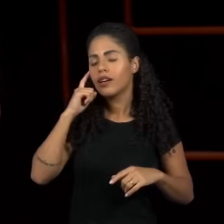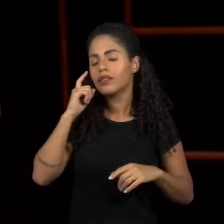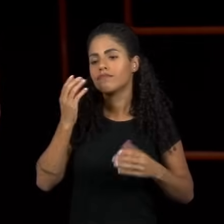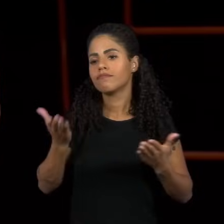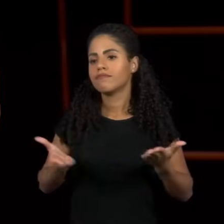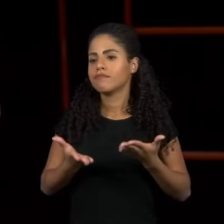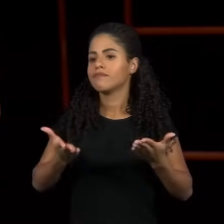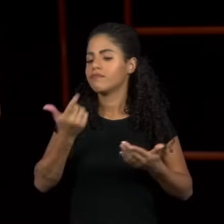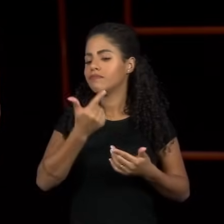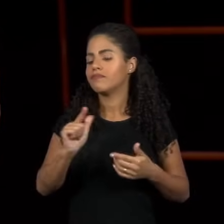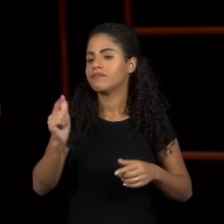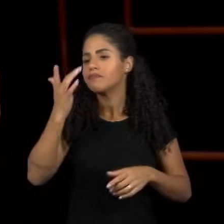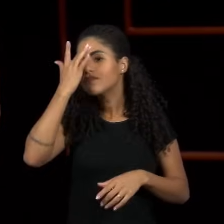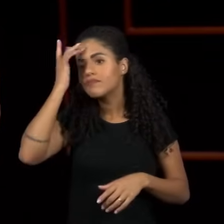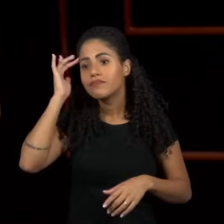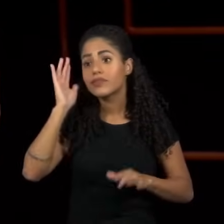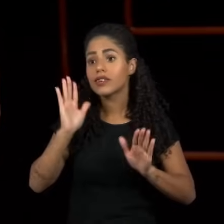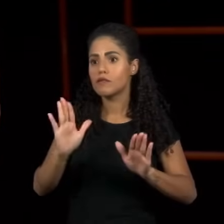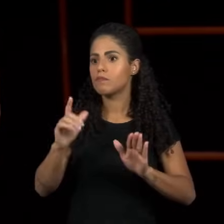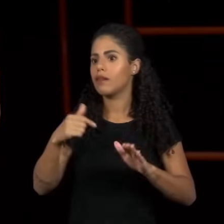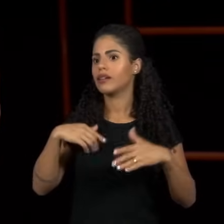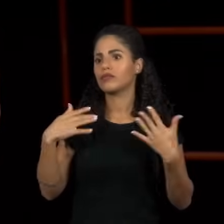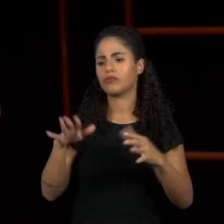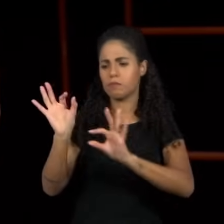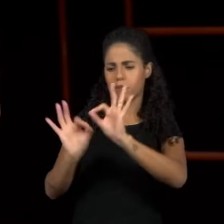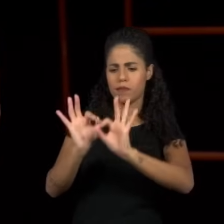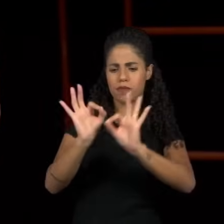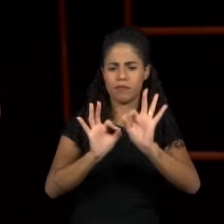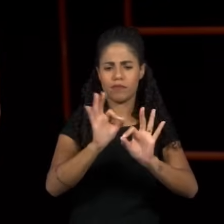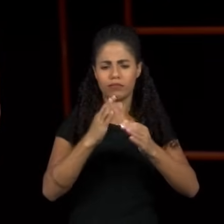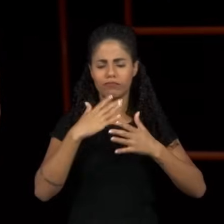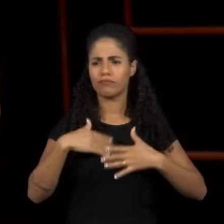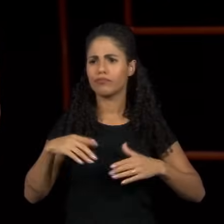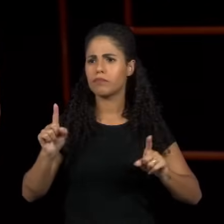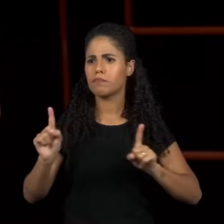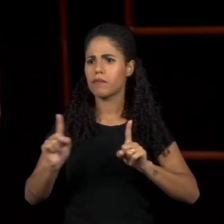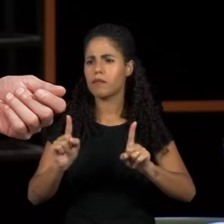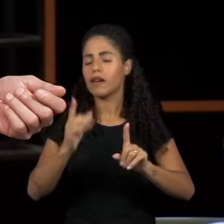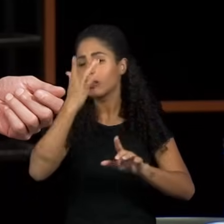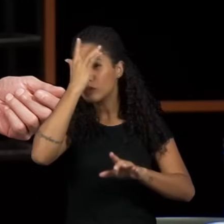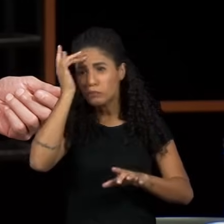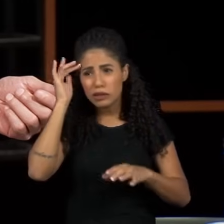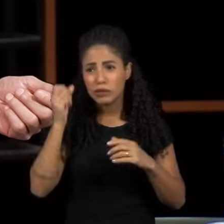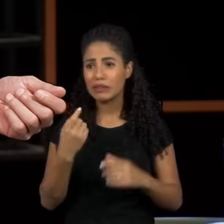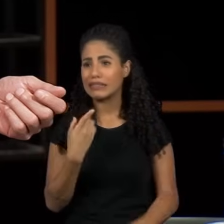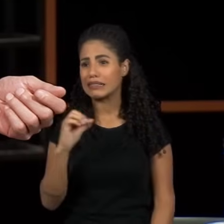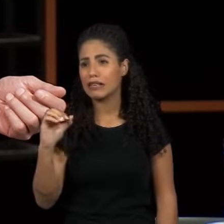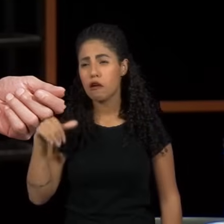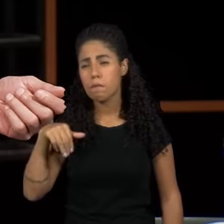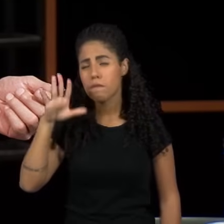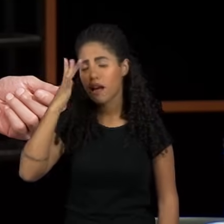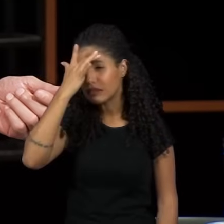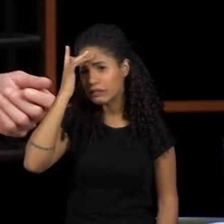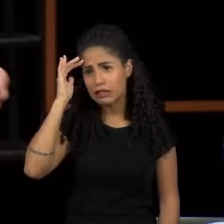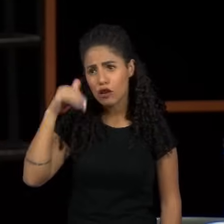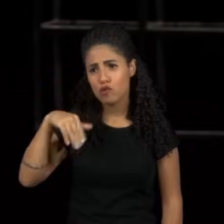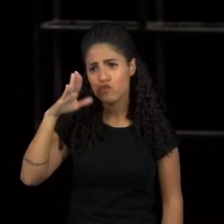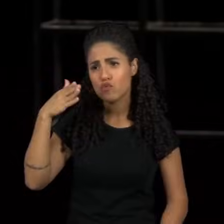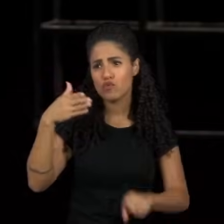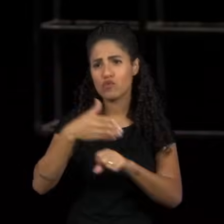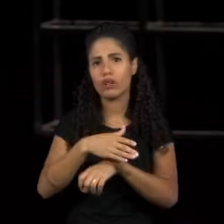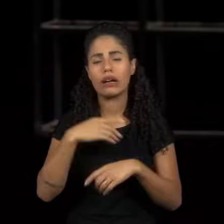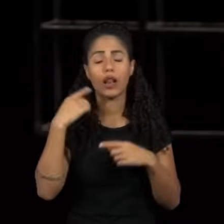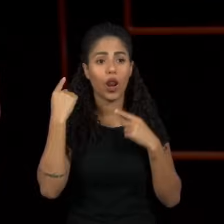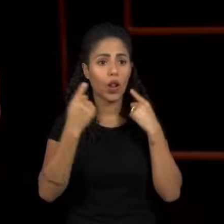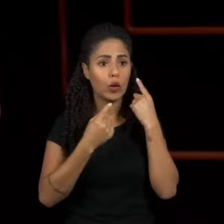o restante. E mais a figuração, era muita gente, tinha mais de 100 pessoas, né? Caramba. Que doideira, gente, né?